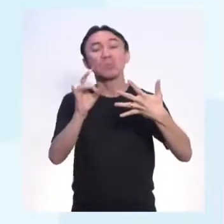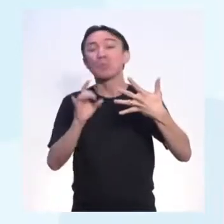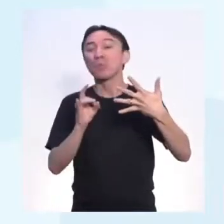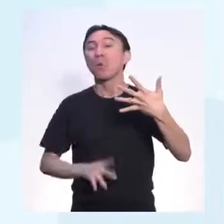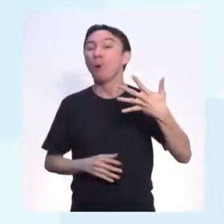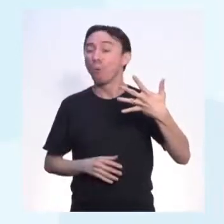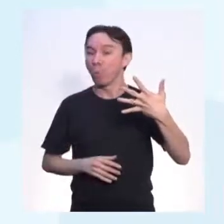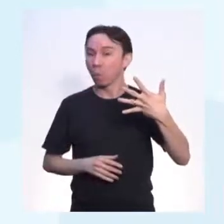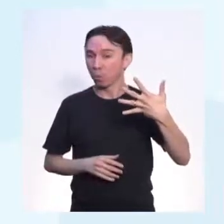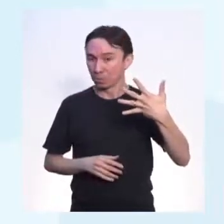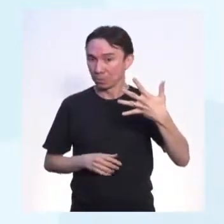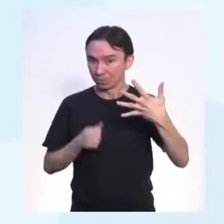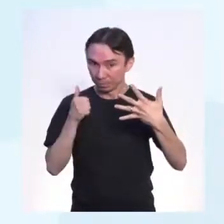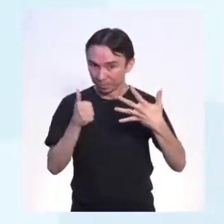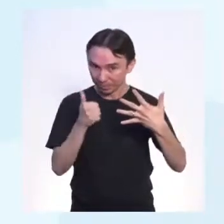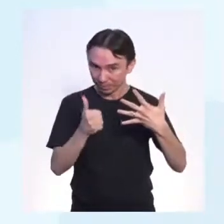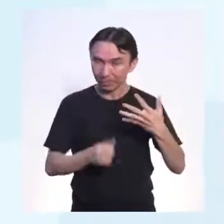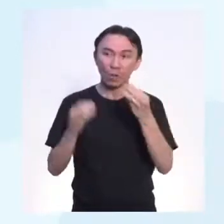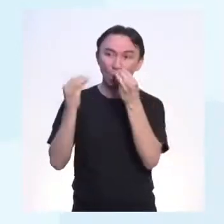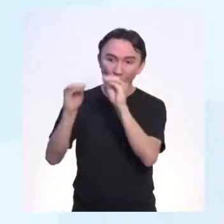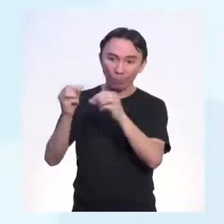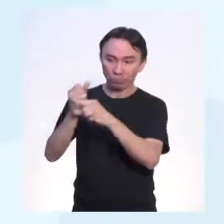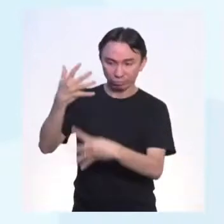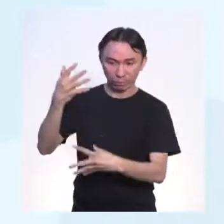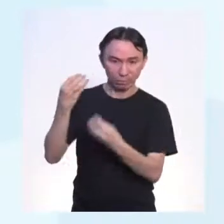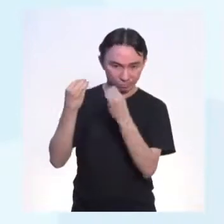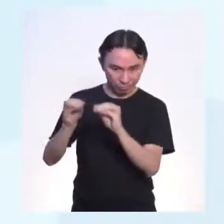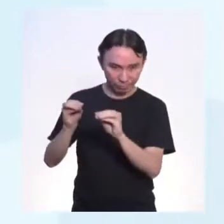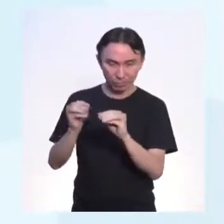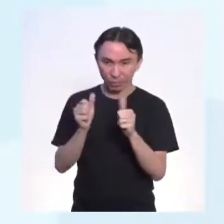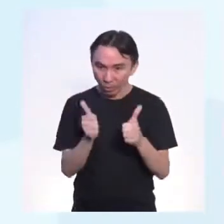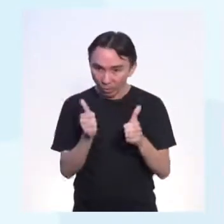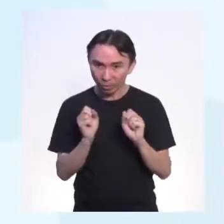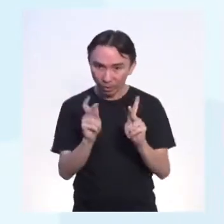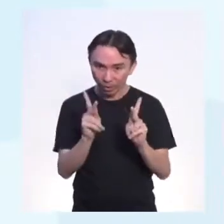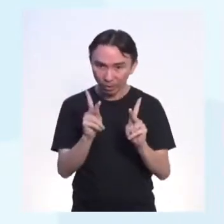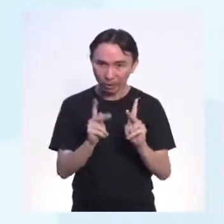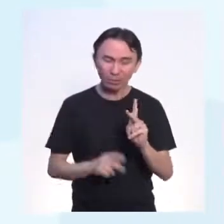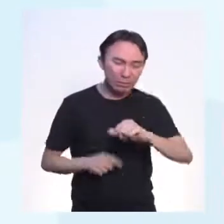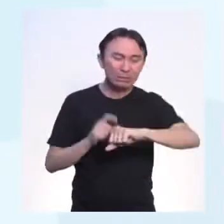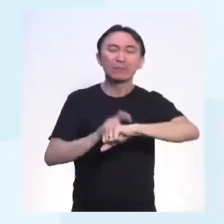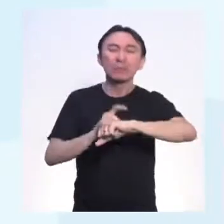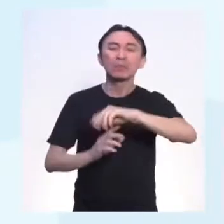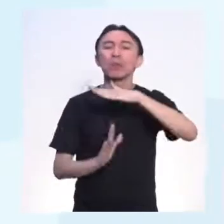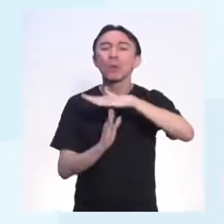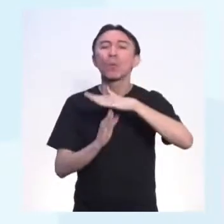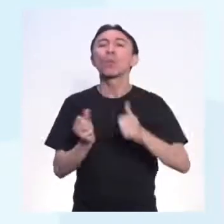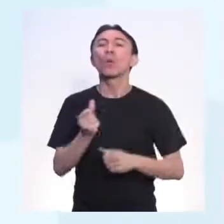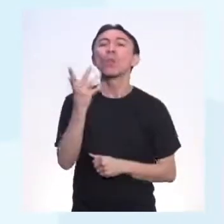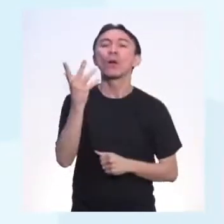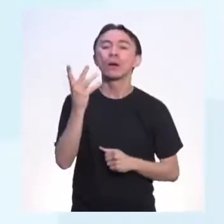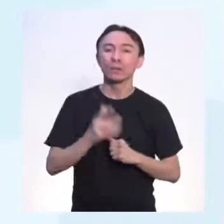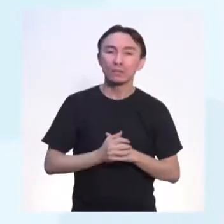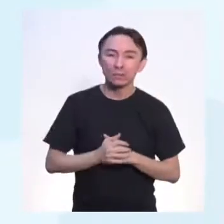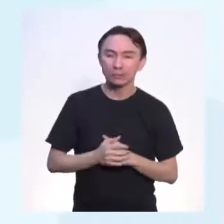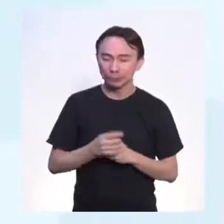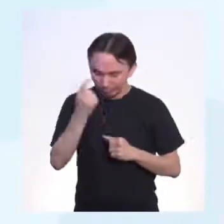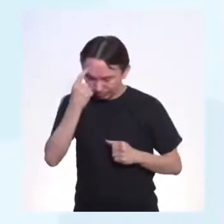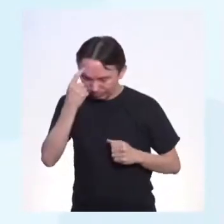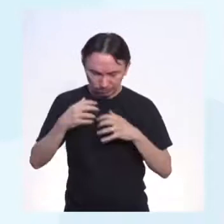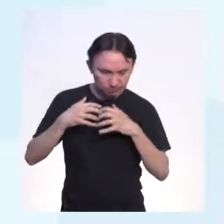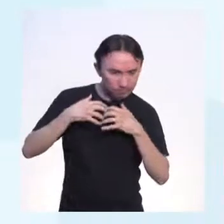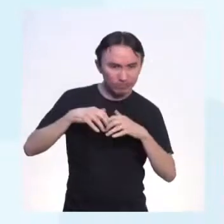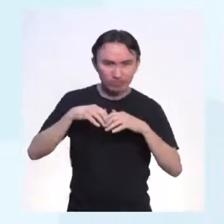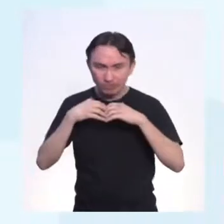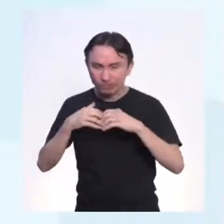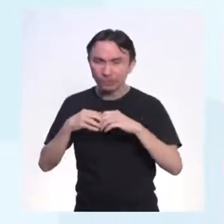alternativa E. E coloca lá no chat para mim, ok? Professora Roberta, quanto tempo? Já que eles têm que pensar se pode ser distinto